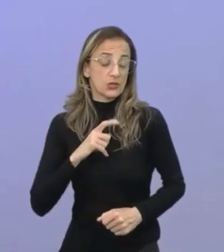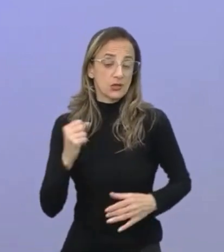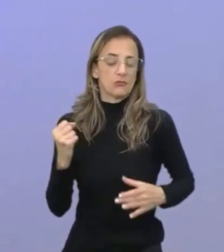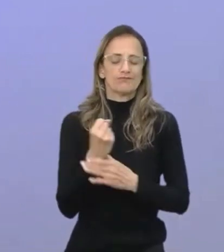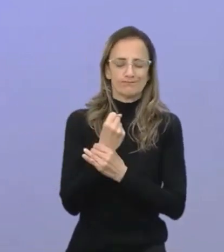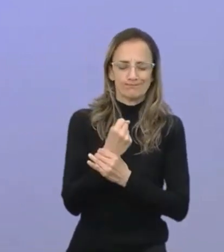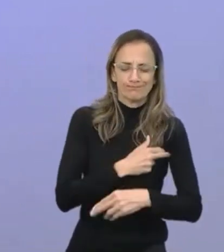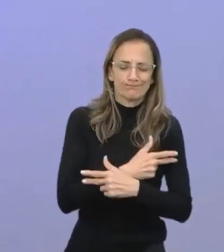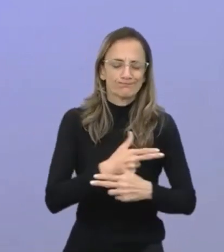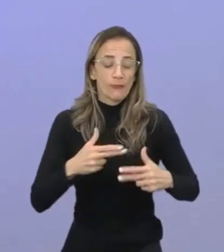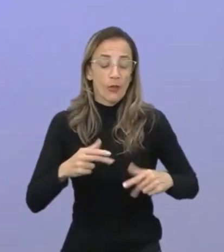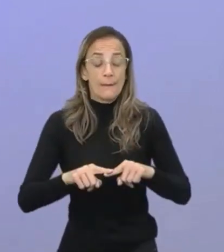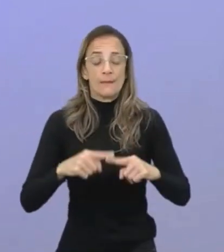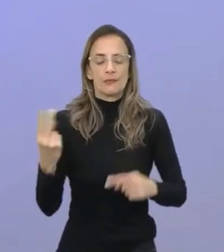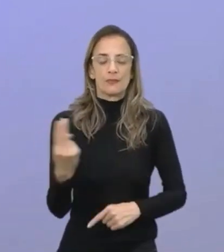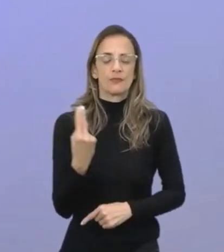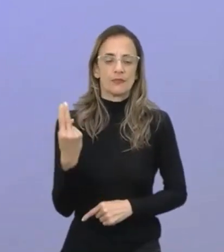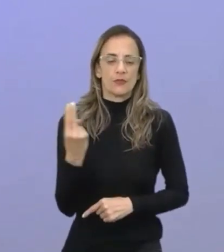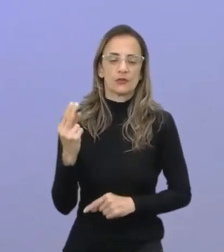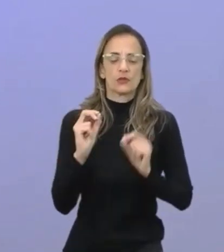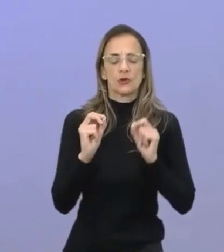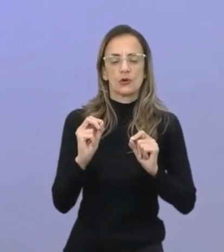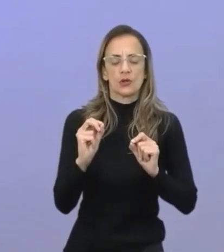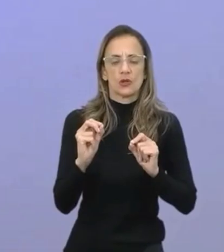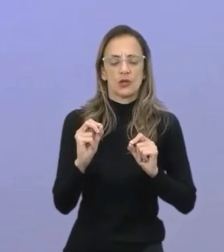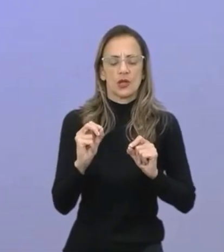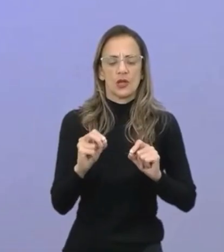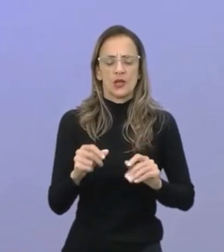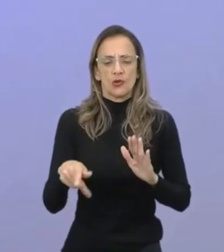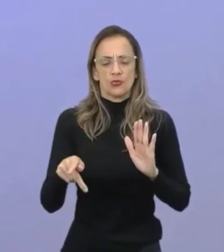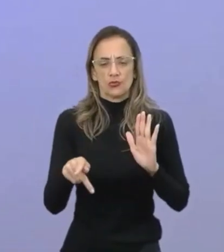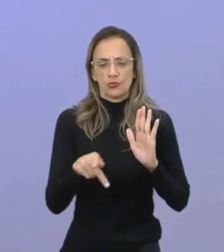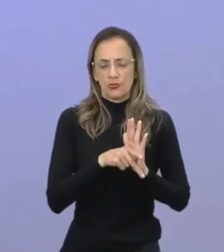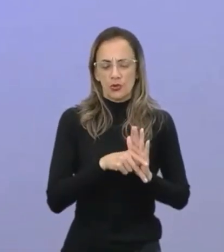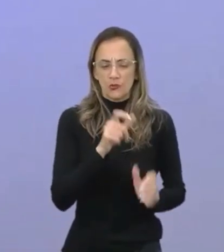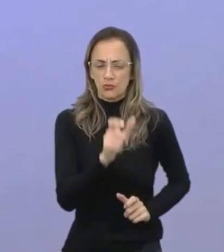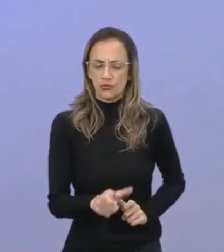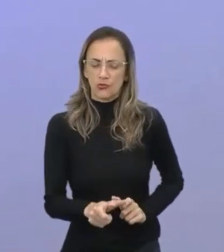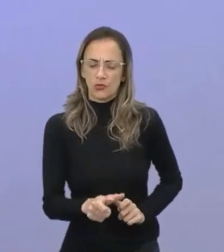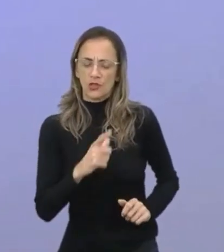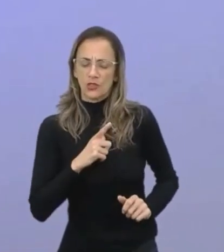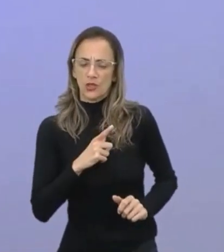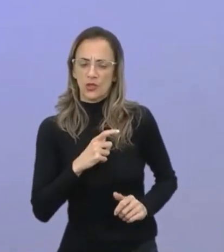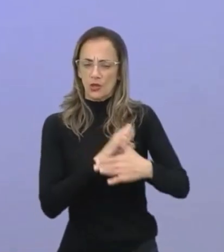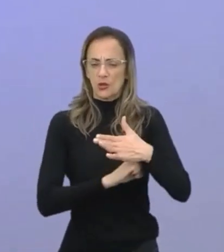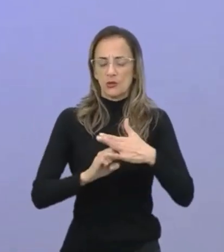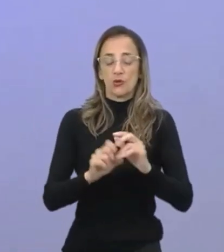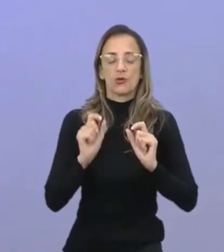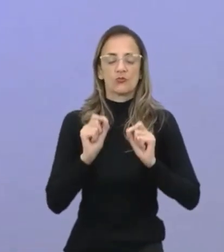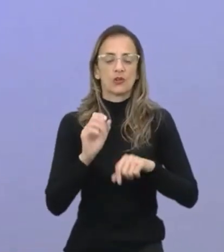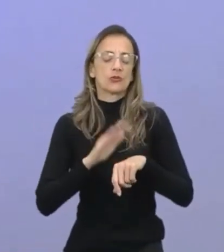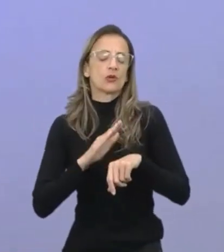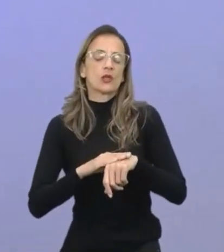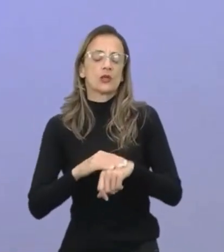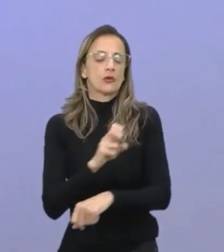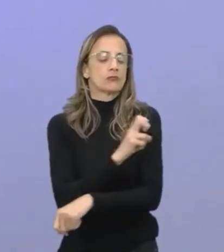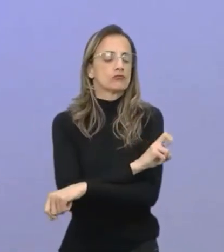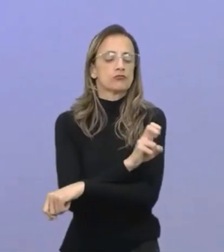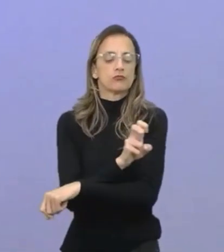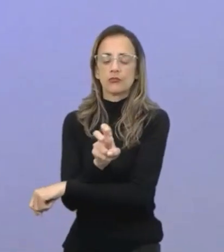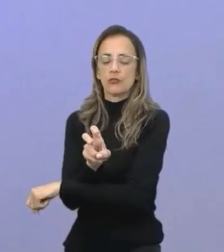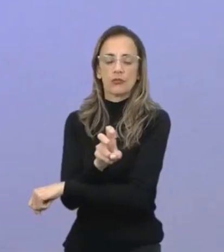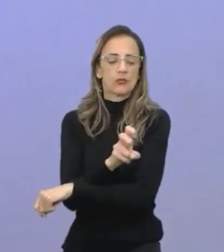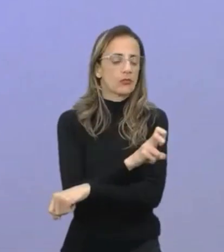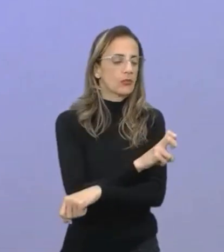empresa, mas para otimizar, então, os proprietários desses lugares, desses galpões, dessas empresas, colocam, então, sensores de movimento para captar, então, aí a presença